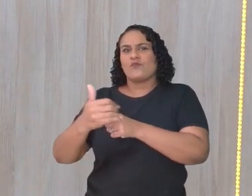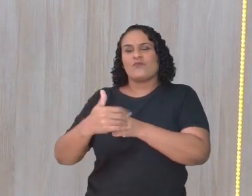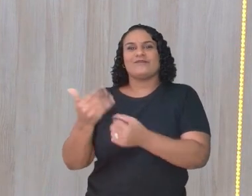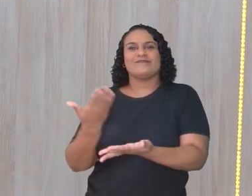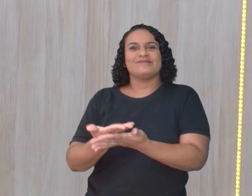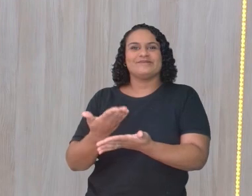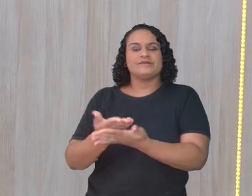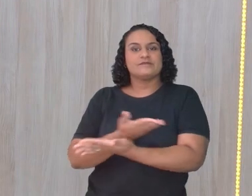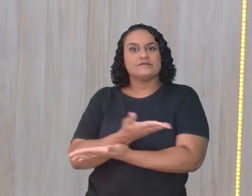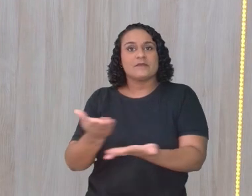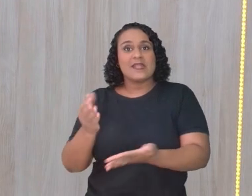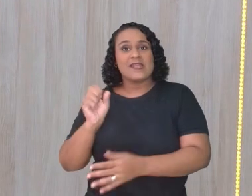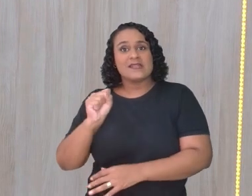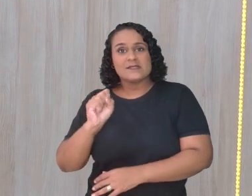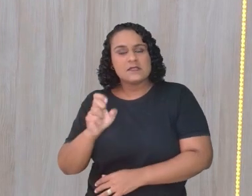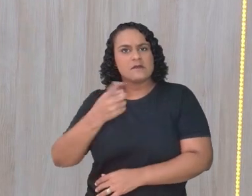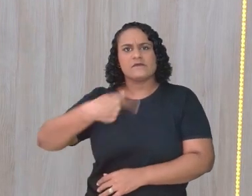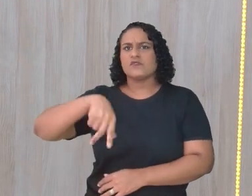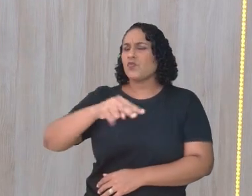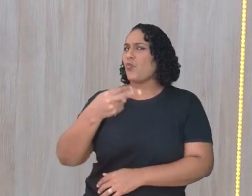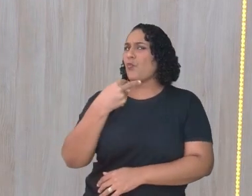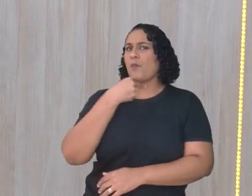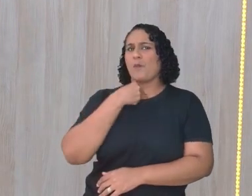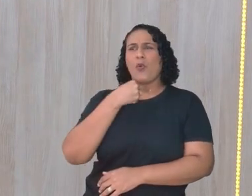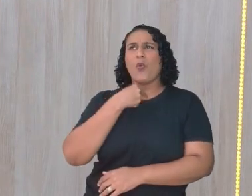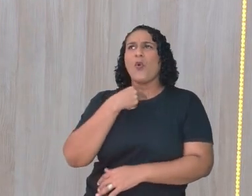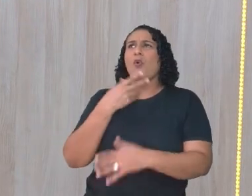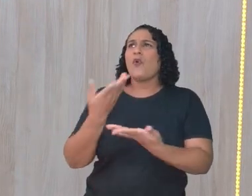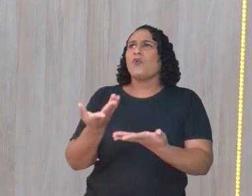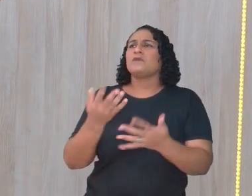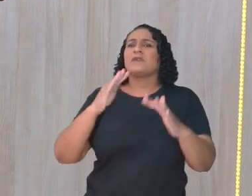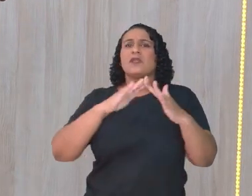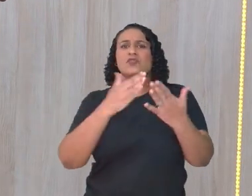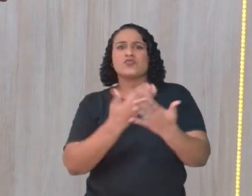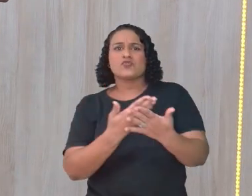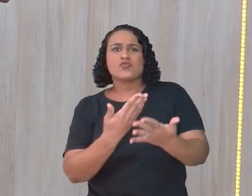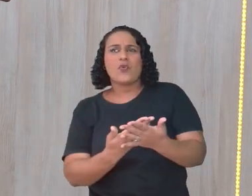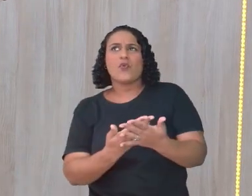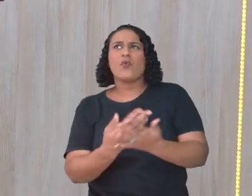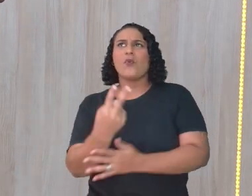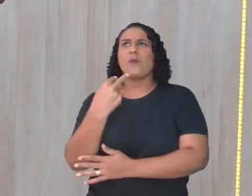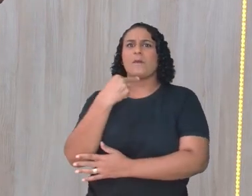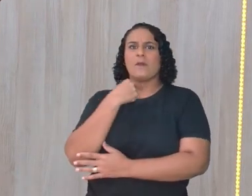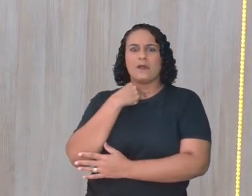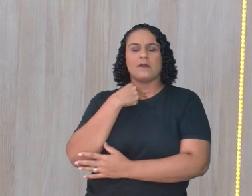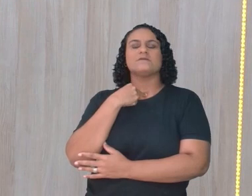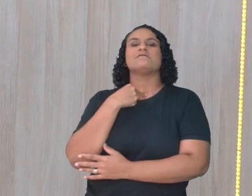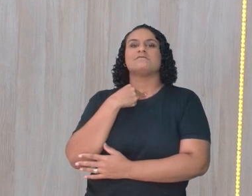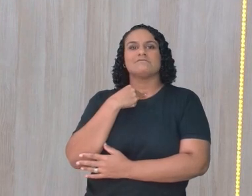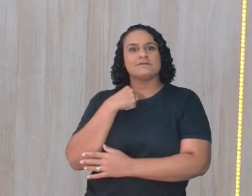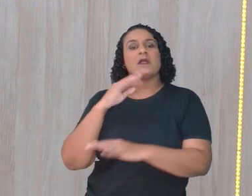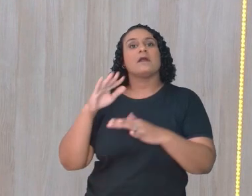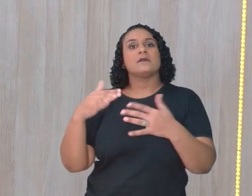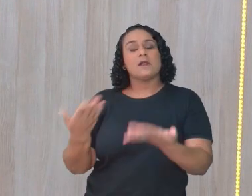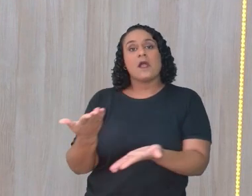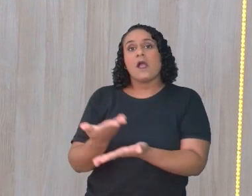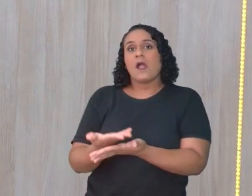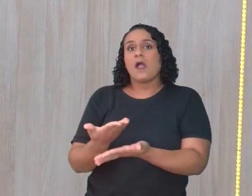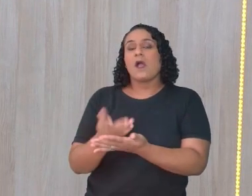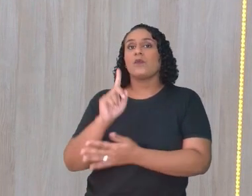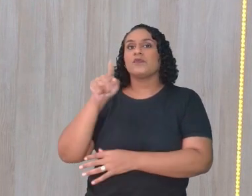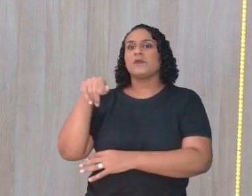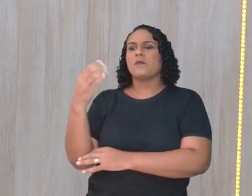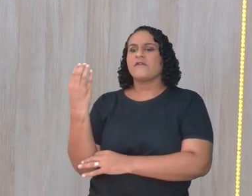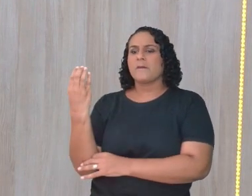Mas se vocês não puderem assistir essa aula, se vocês estão na escola ou fazendo outra atividade, elas também ficam disponíveis no YouTube,